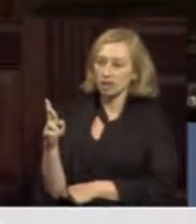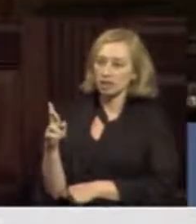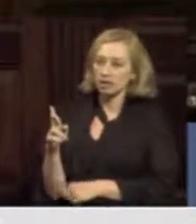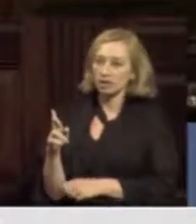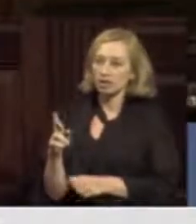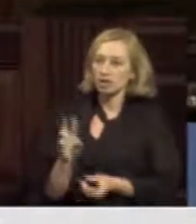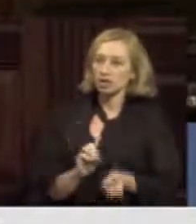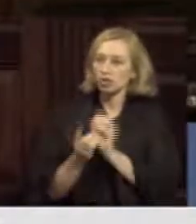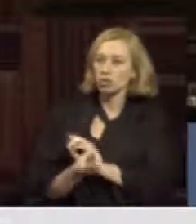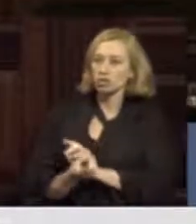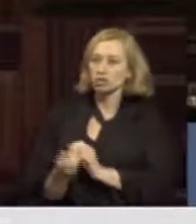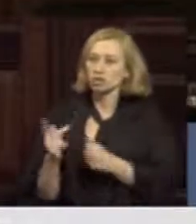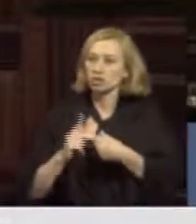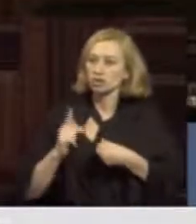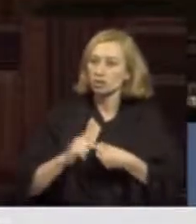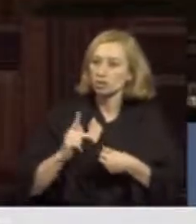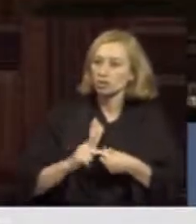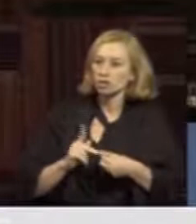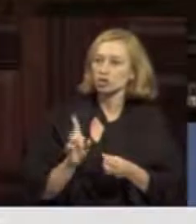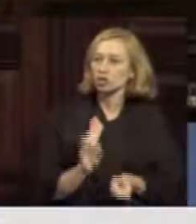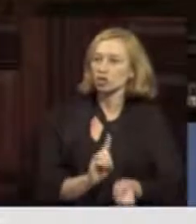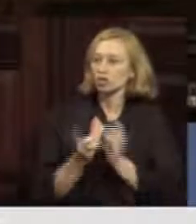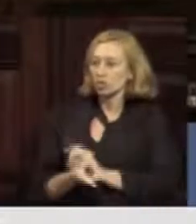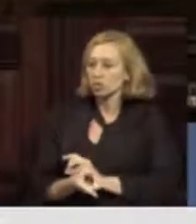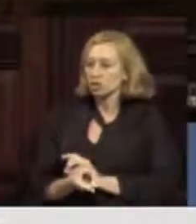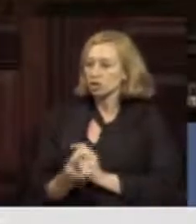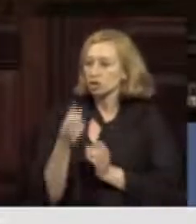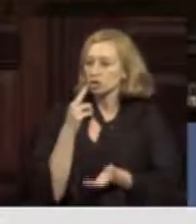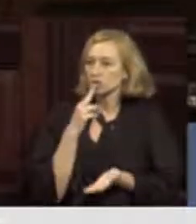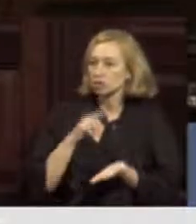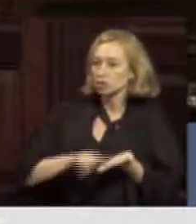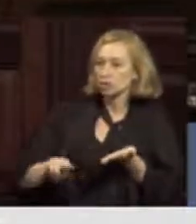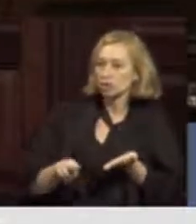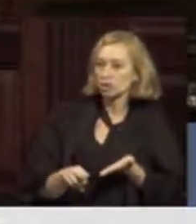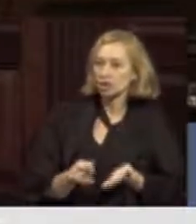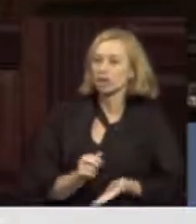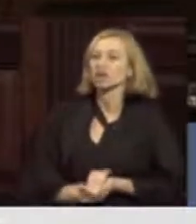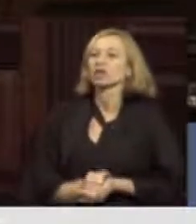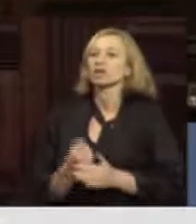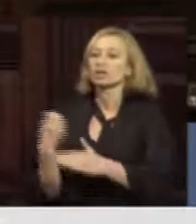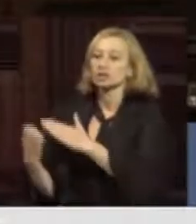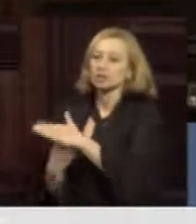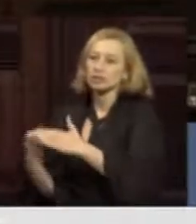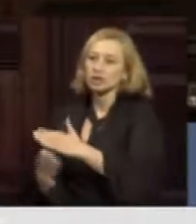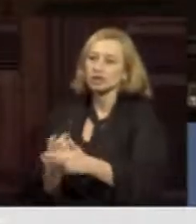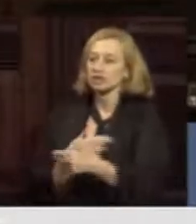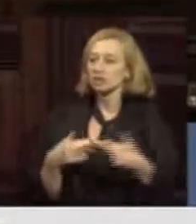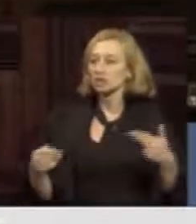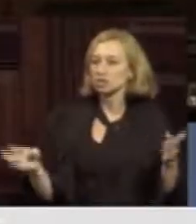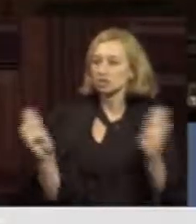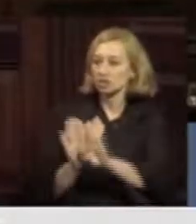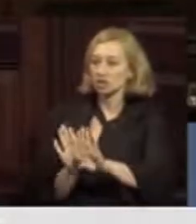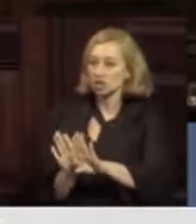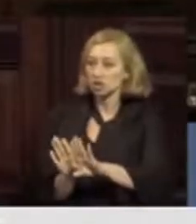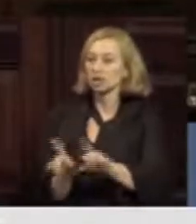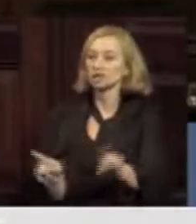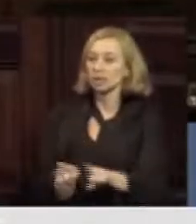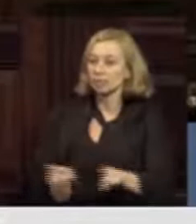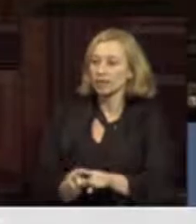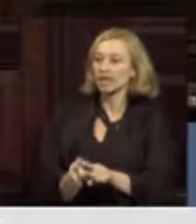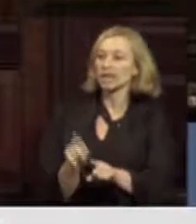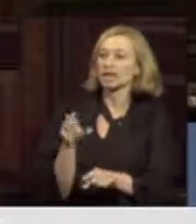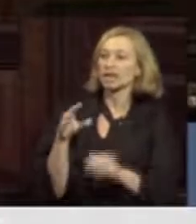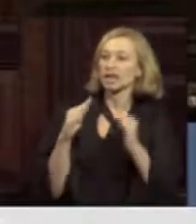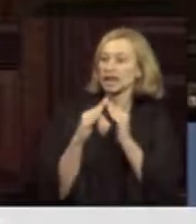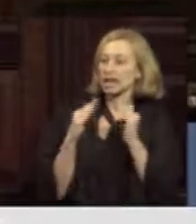Eletrobras, contra Furnas, contra os Correios, várias agências para serem fechadas, contra a Casa da Moeda, contra o